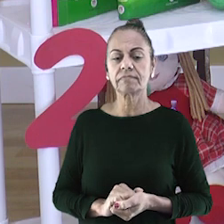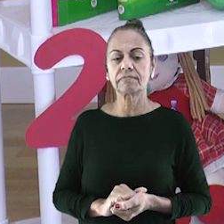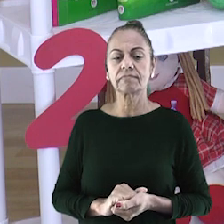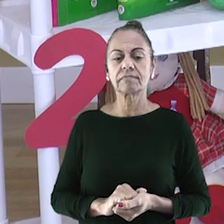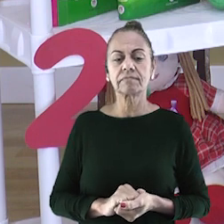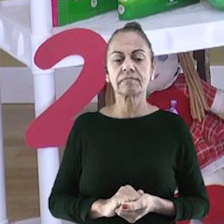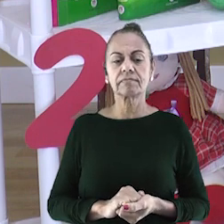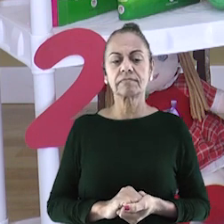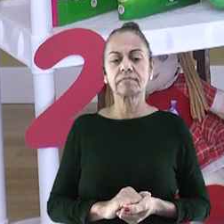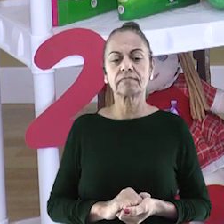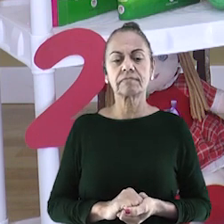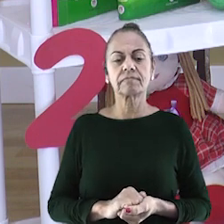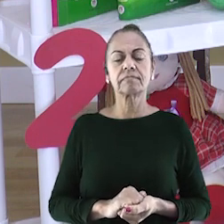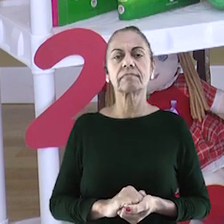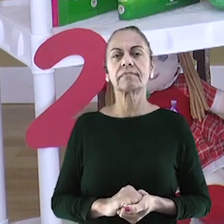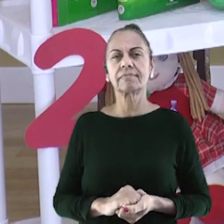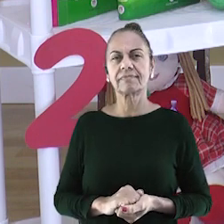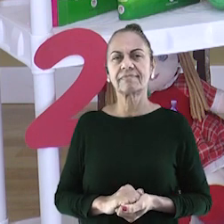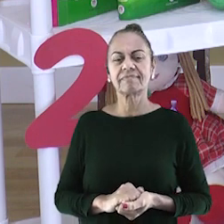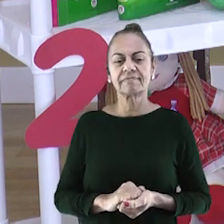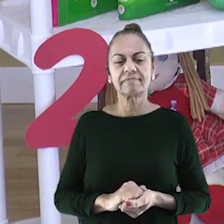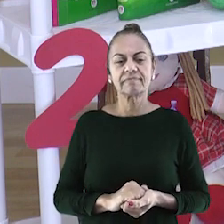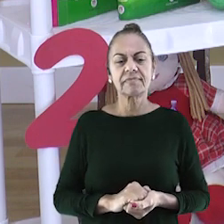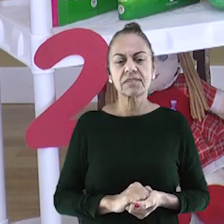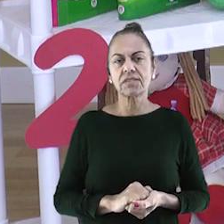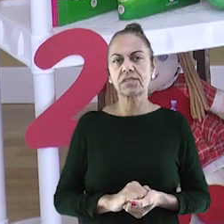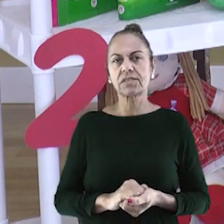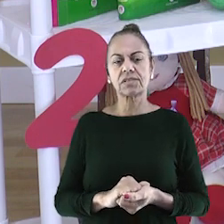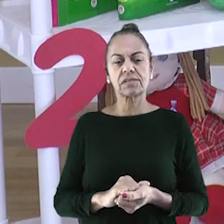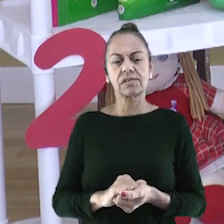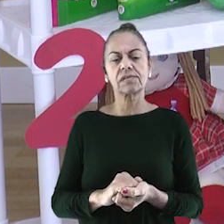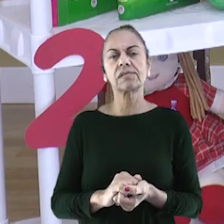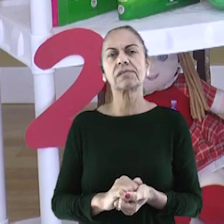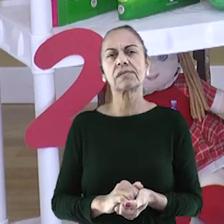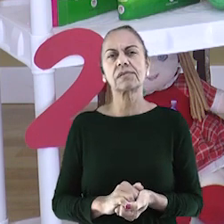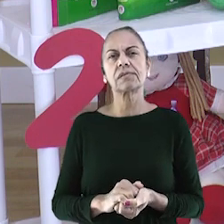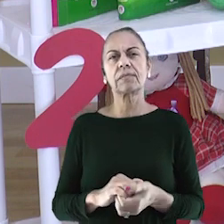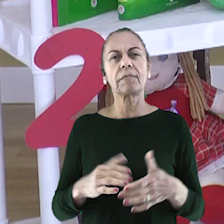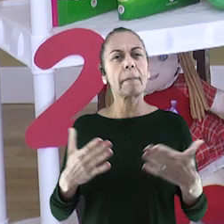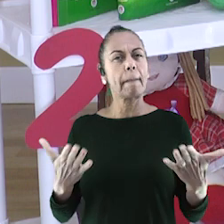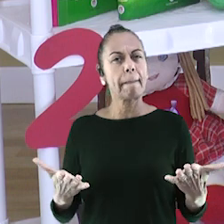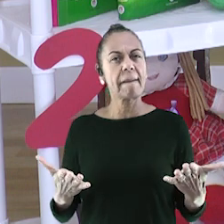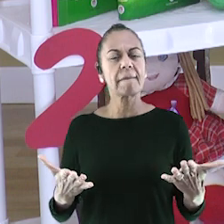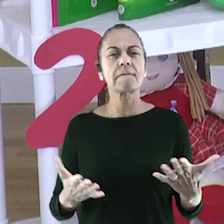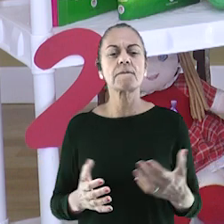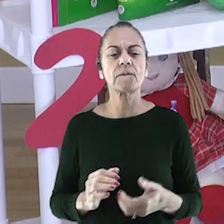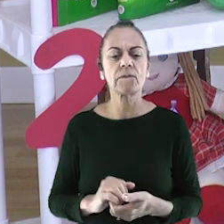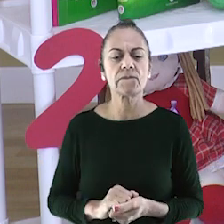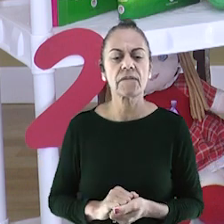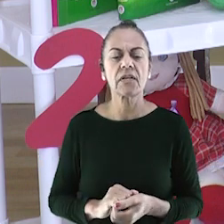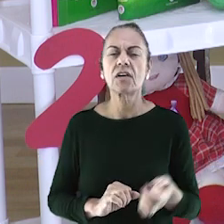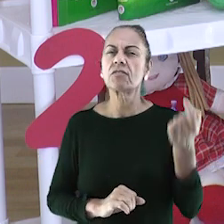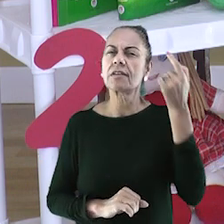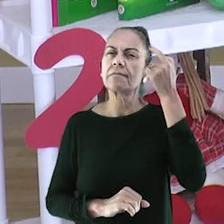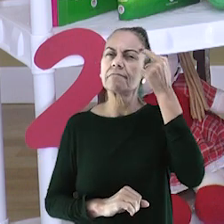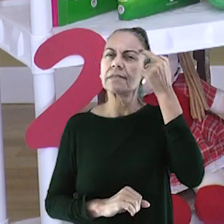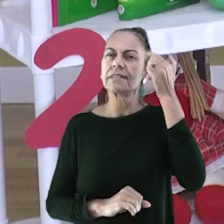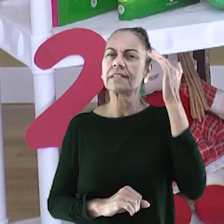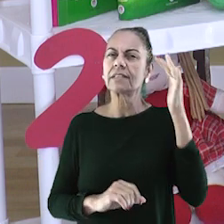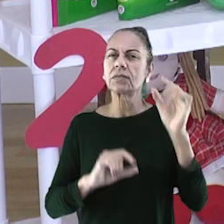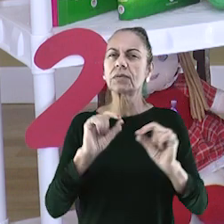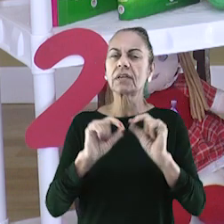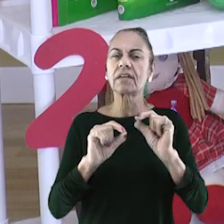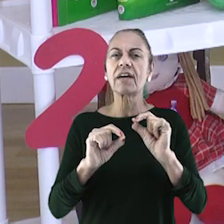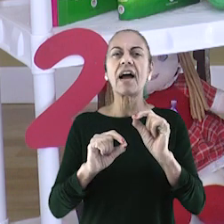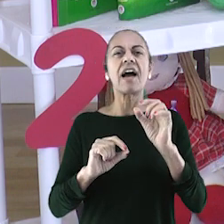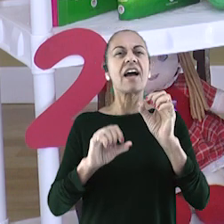Não? É muito legal brincar com ela. E vocês não sabem qual é melhor. Eu aprendi a